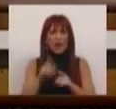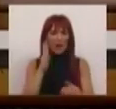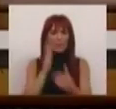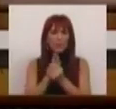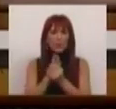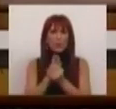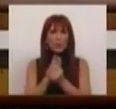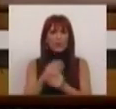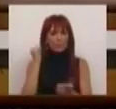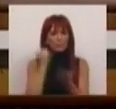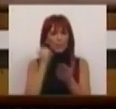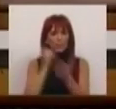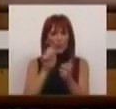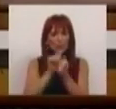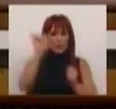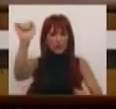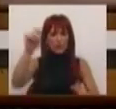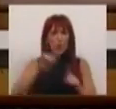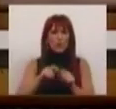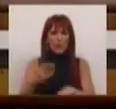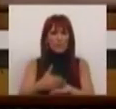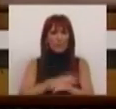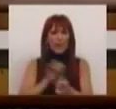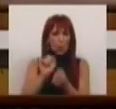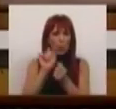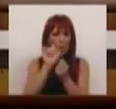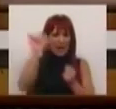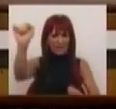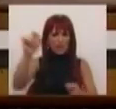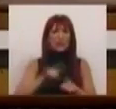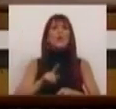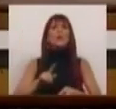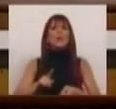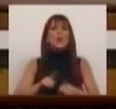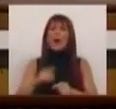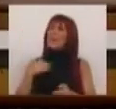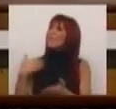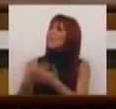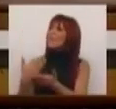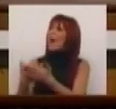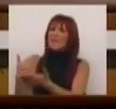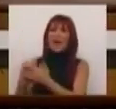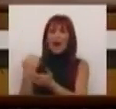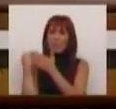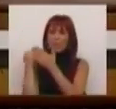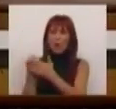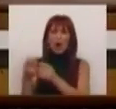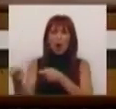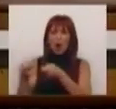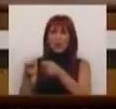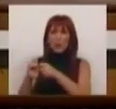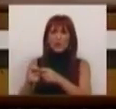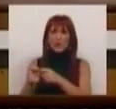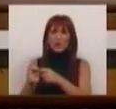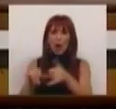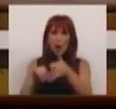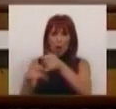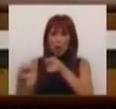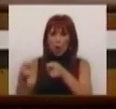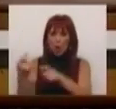processos de certificação ou de pré-qualificação, enquanto fornecedores e apoio na organização de